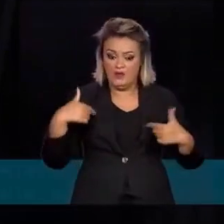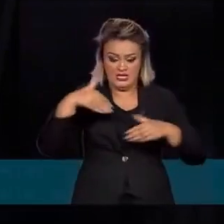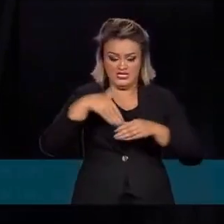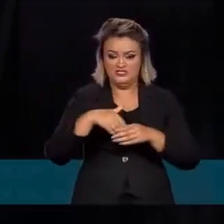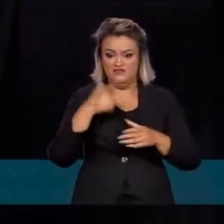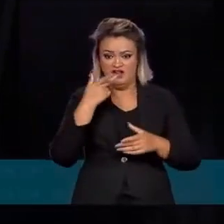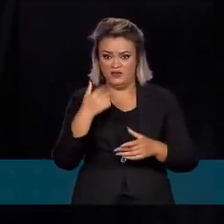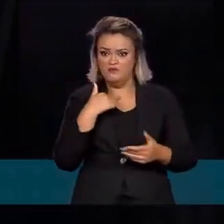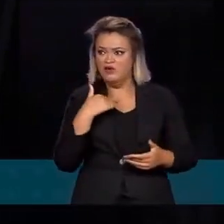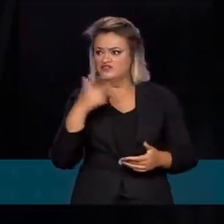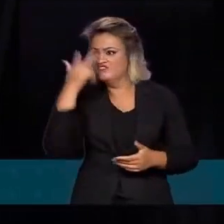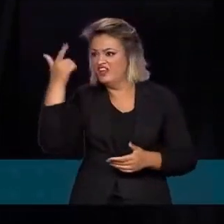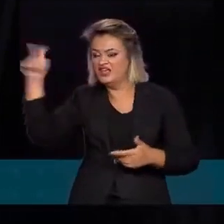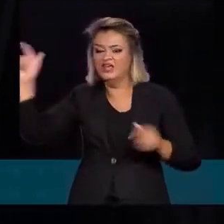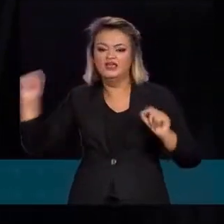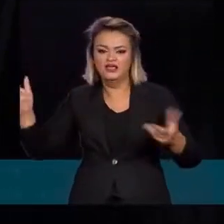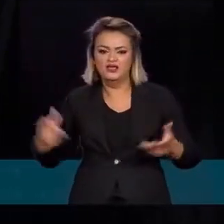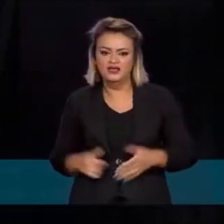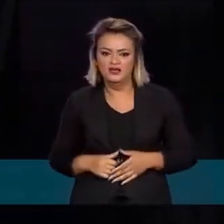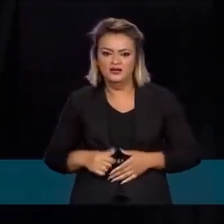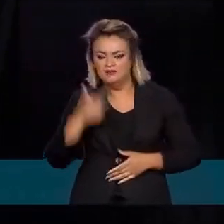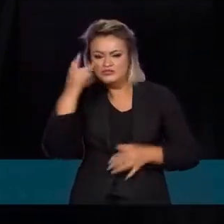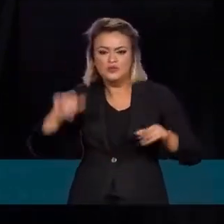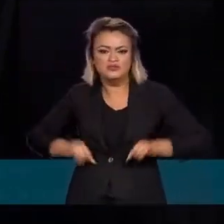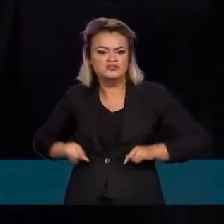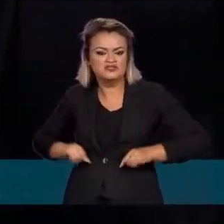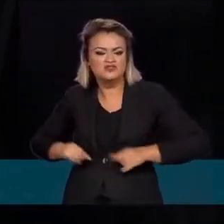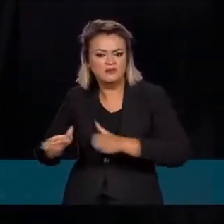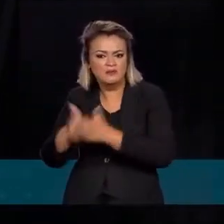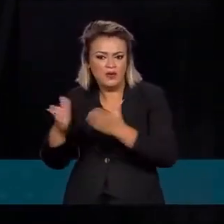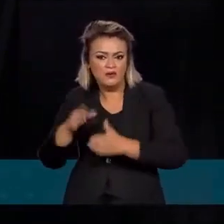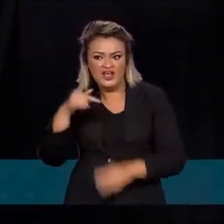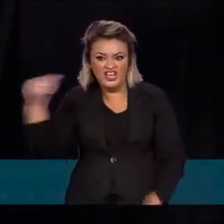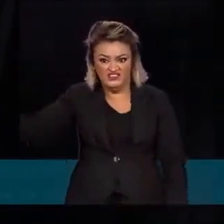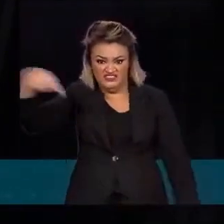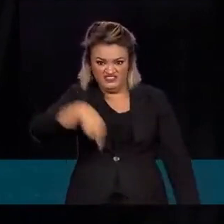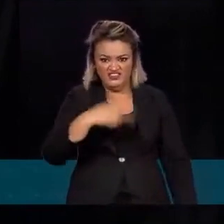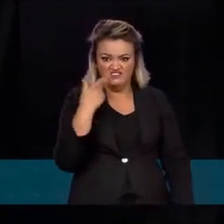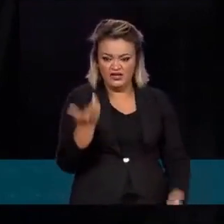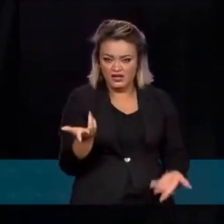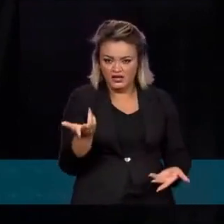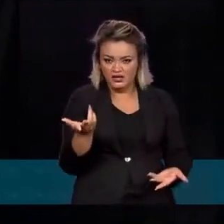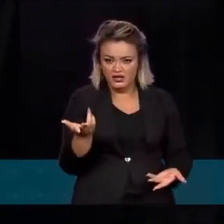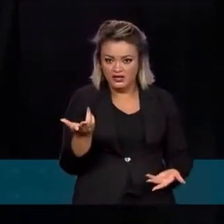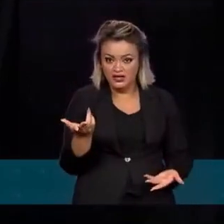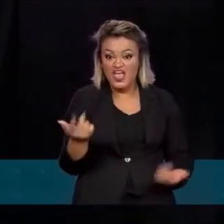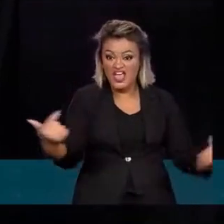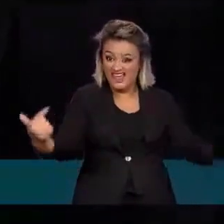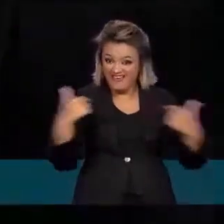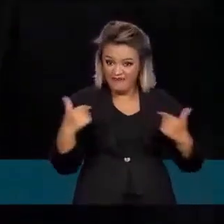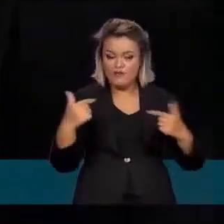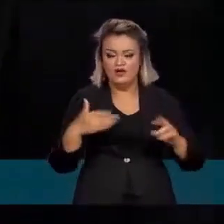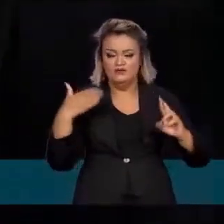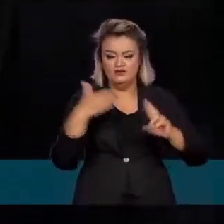eleito não puder falar quem que eu vou querer que fala no catador de material reciclável que que eu vou querer que fale por mim não eu tenho que